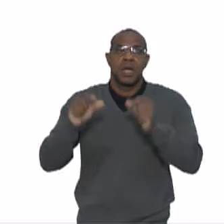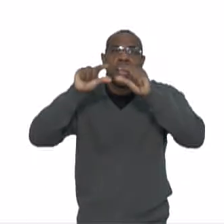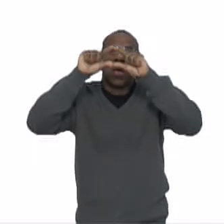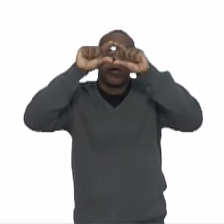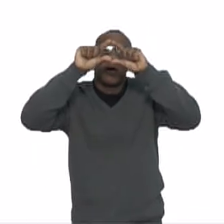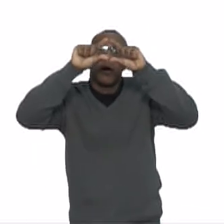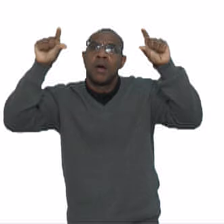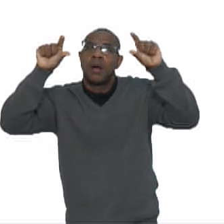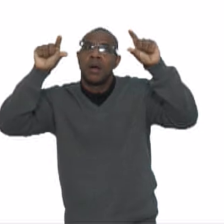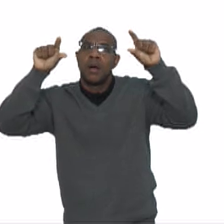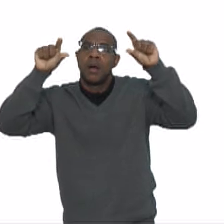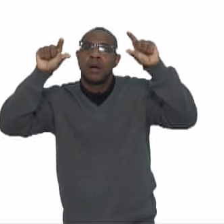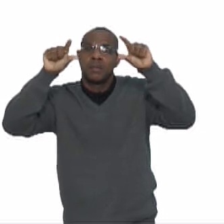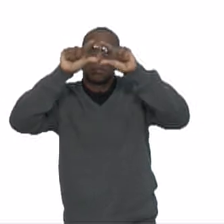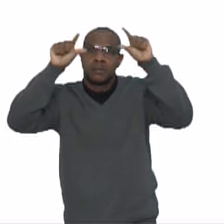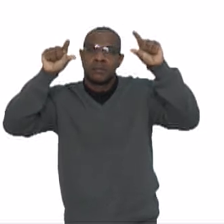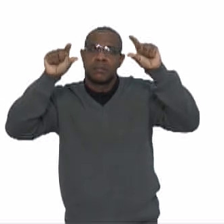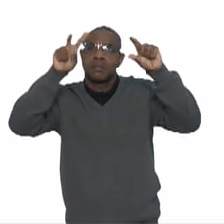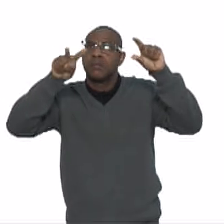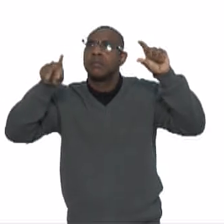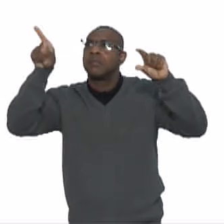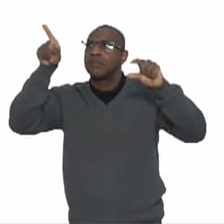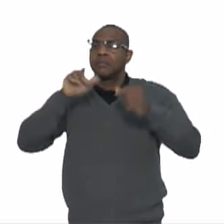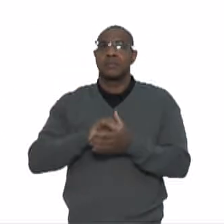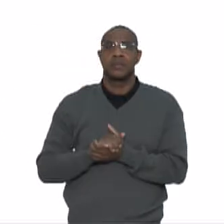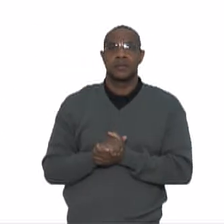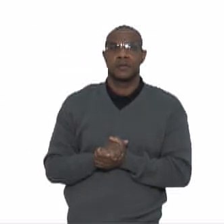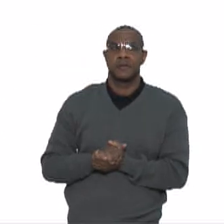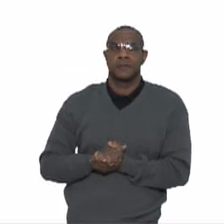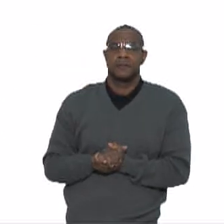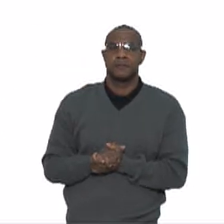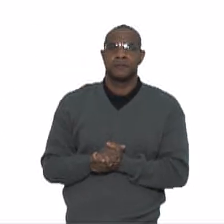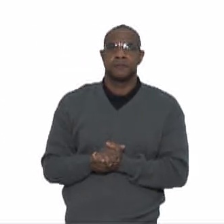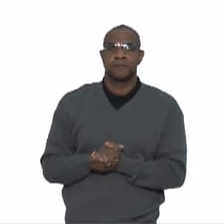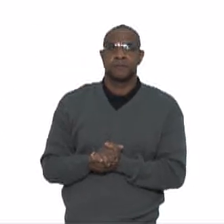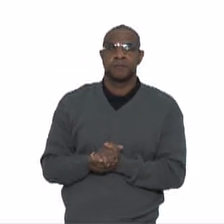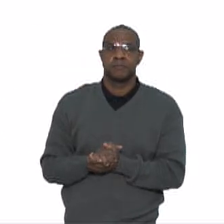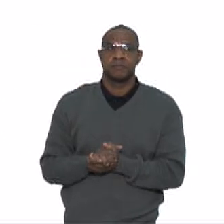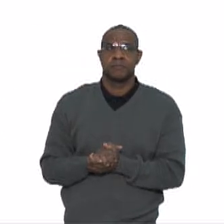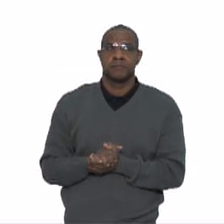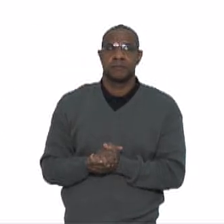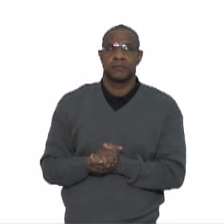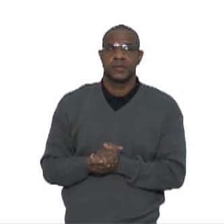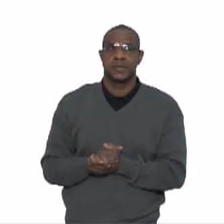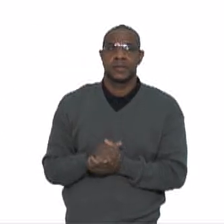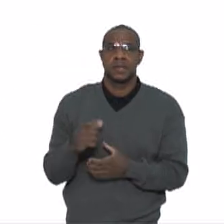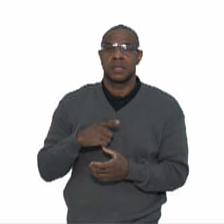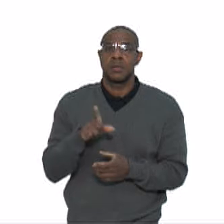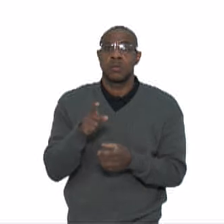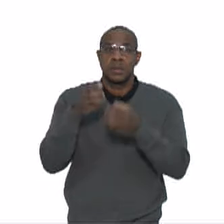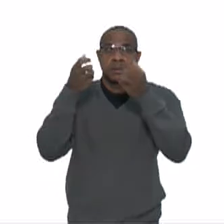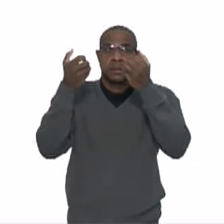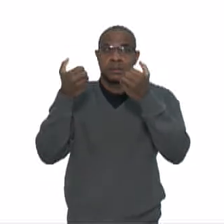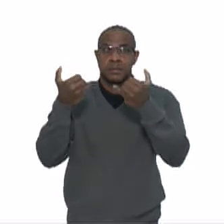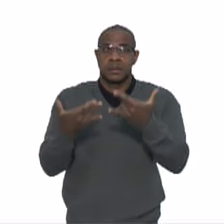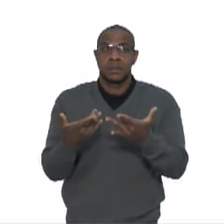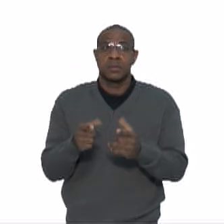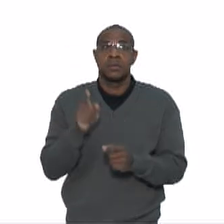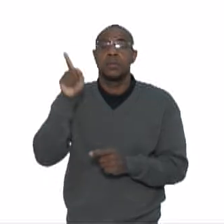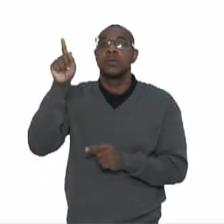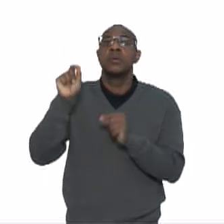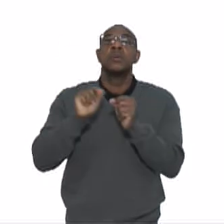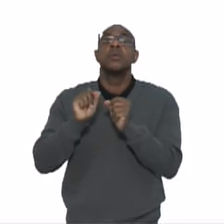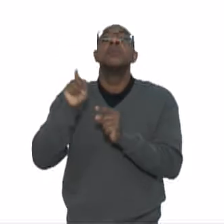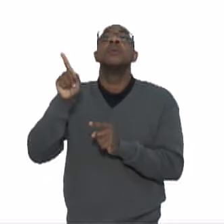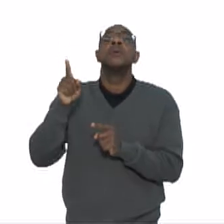mundo del deporte está más unido que nunca. ¿Por quê? Então, ele vai ter uma explicação depois aqui. Por que